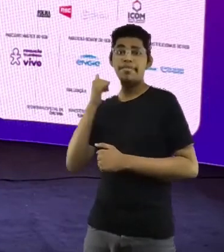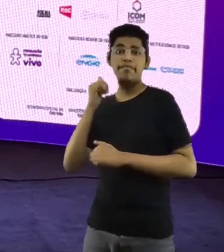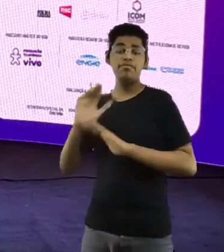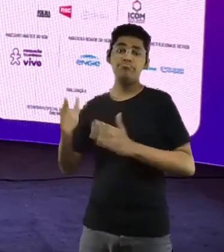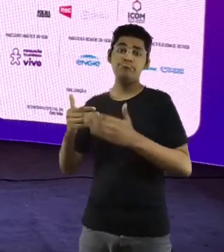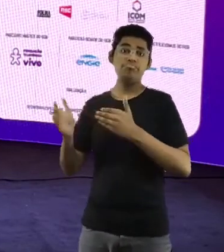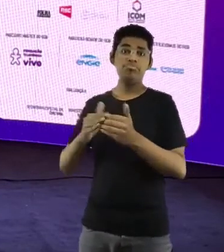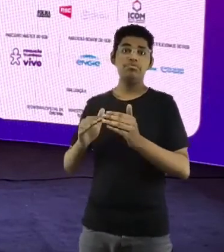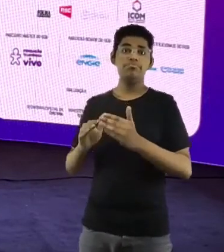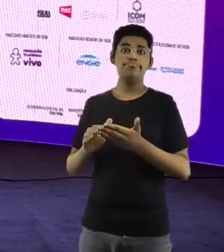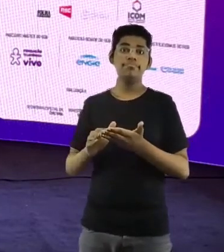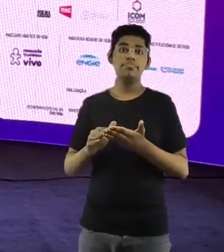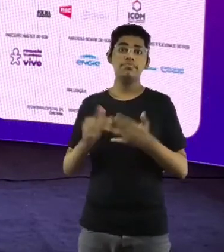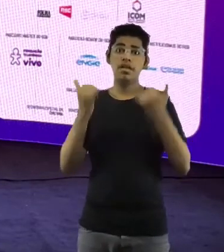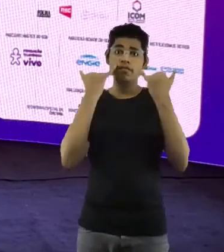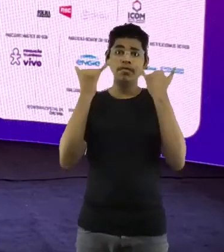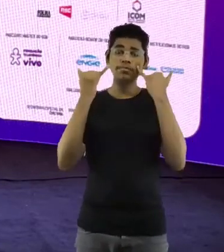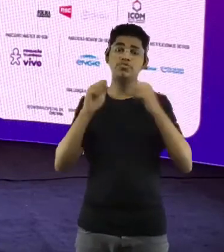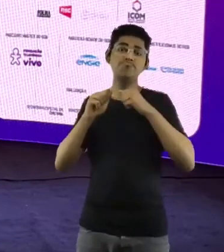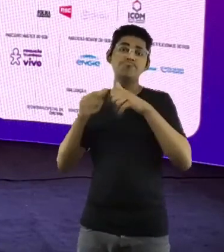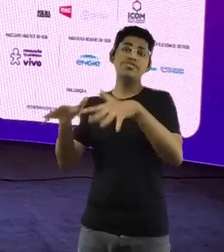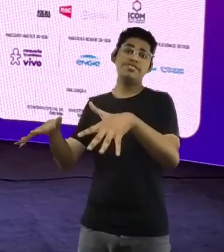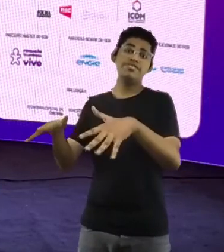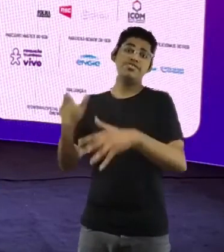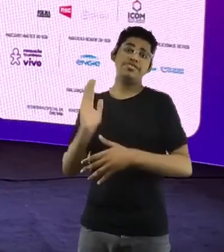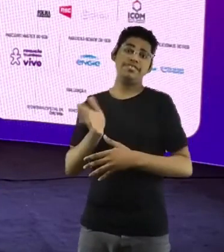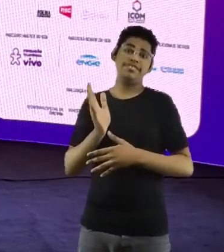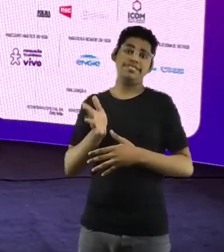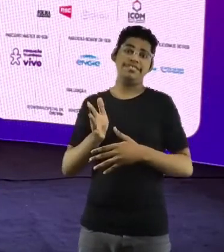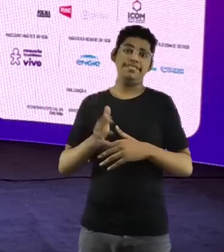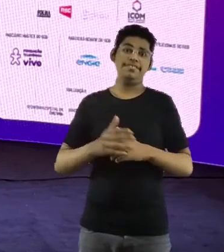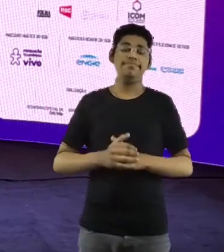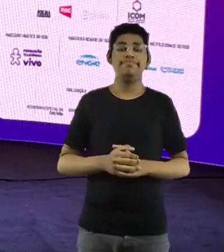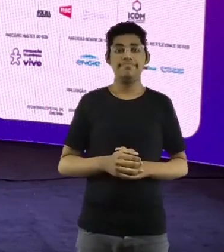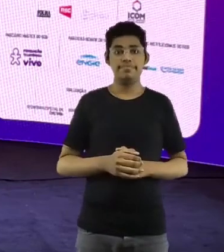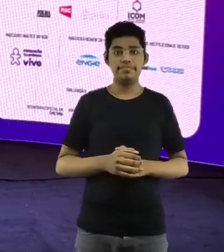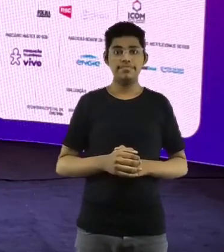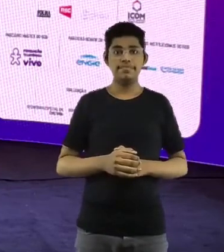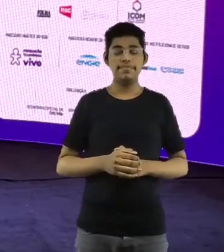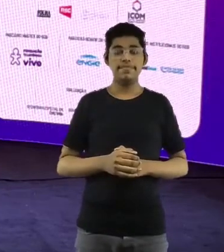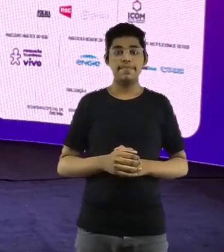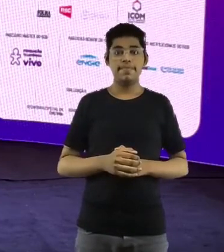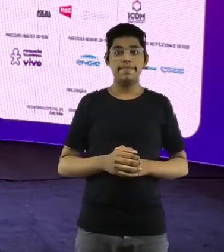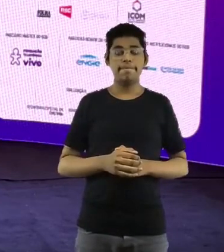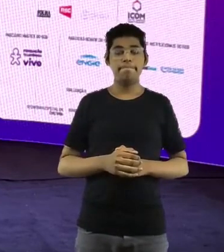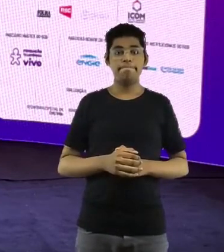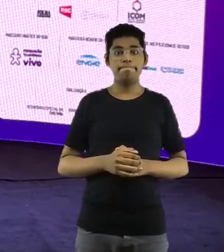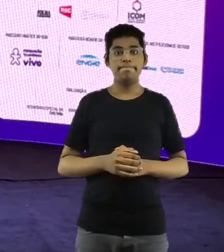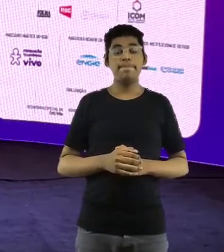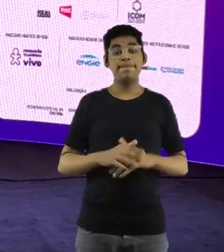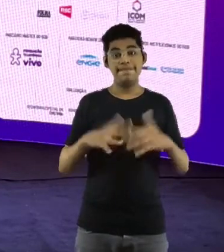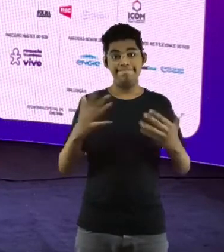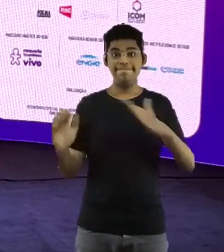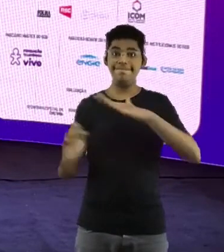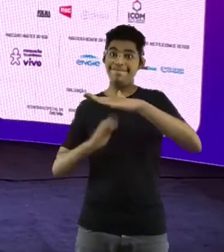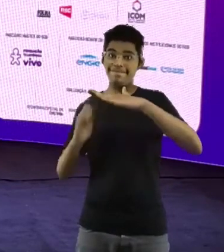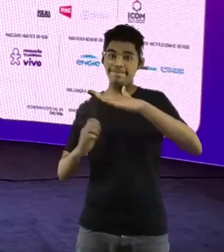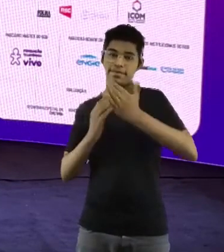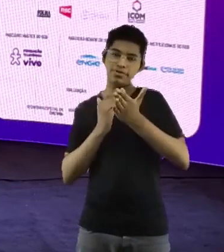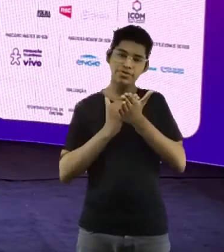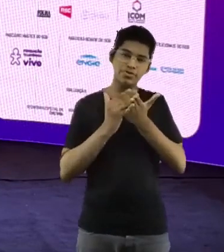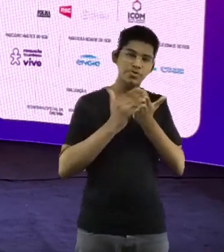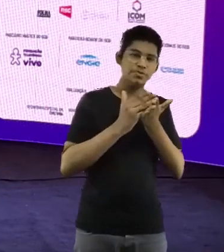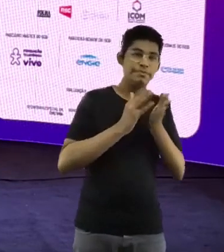já vazou e eu poderia tentar criar uma conta com você. Então, essas empresas estão começando já a adotar